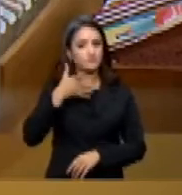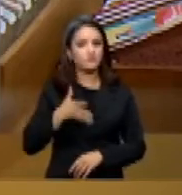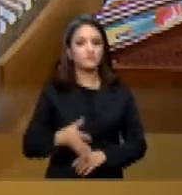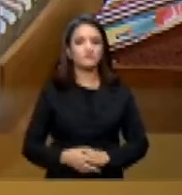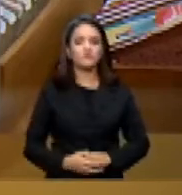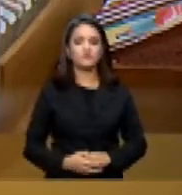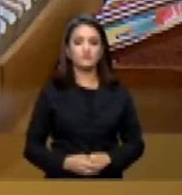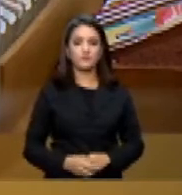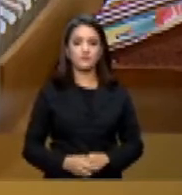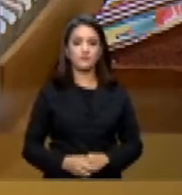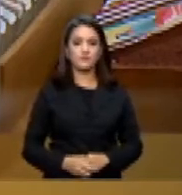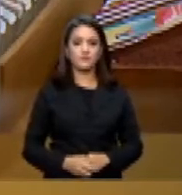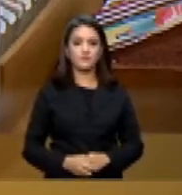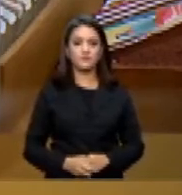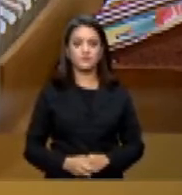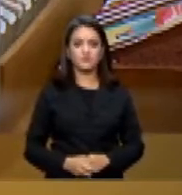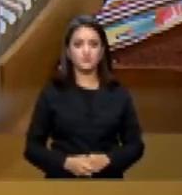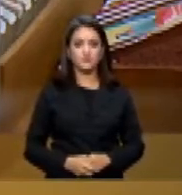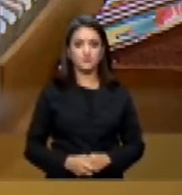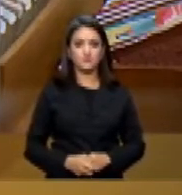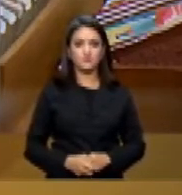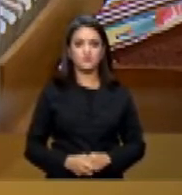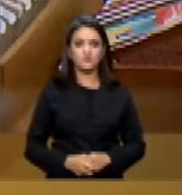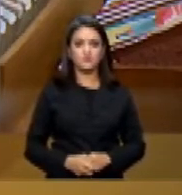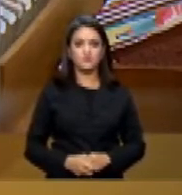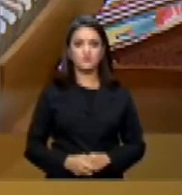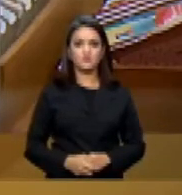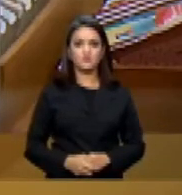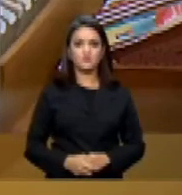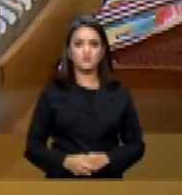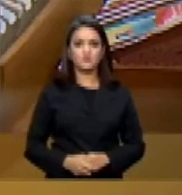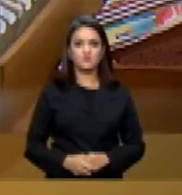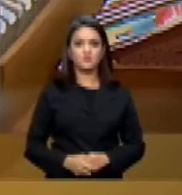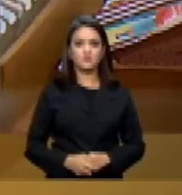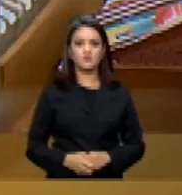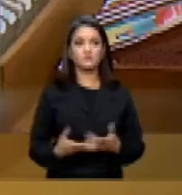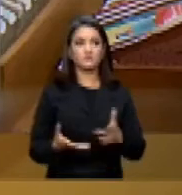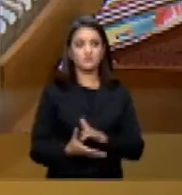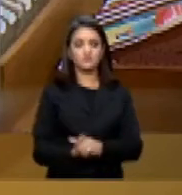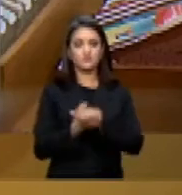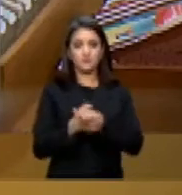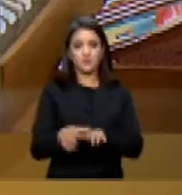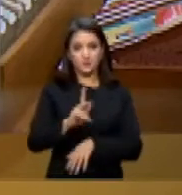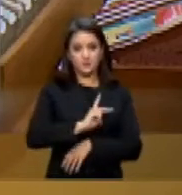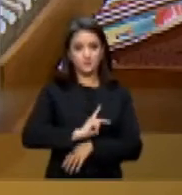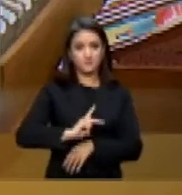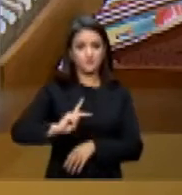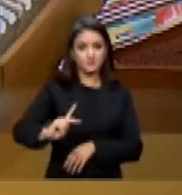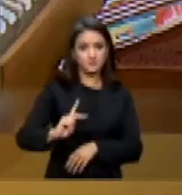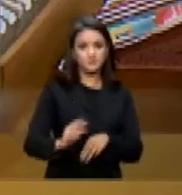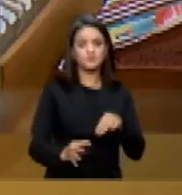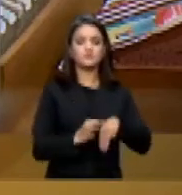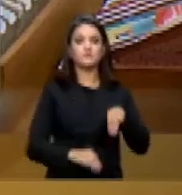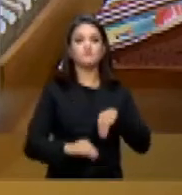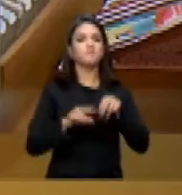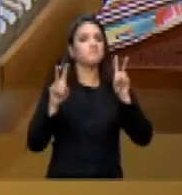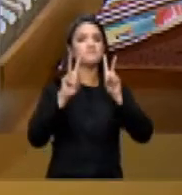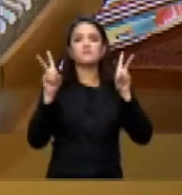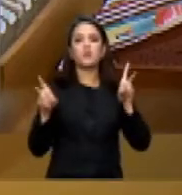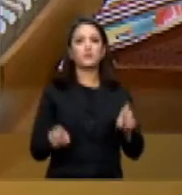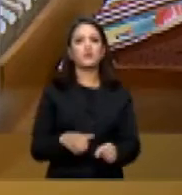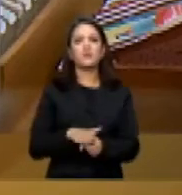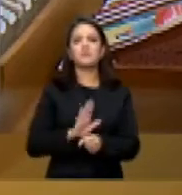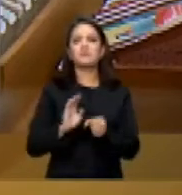suas defesas. Senhor presidente, senhoras ministras, senhores ministros, o tema saneamento é